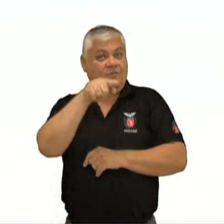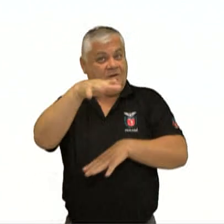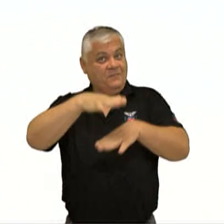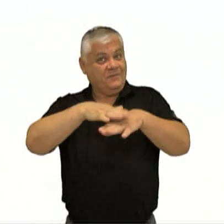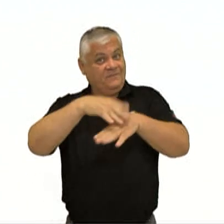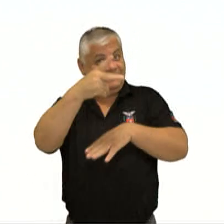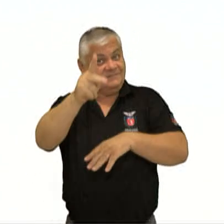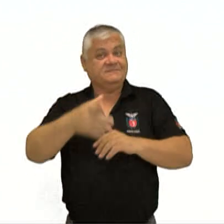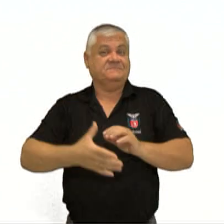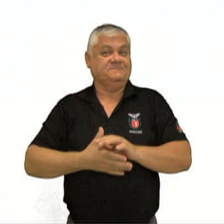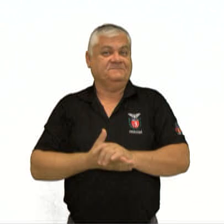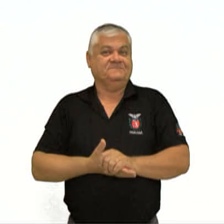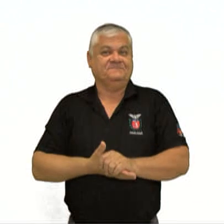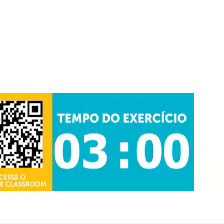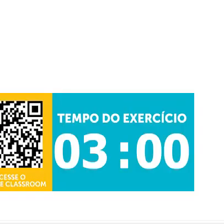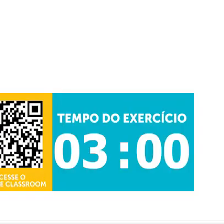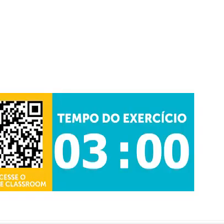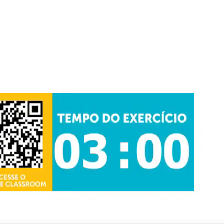com vocês.